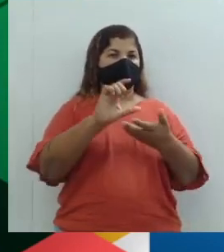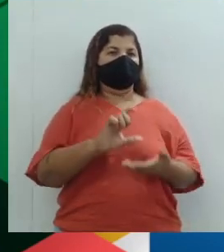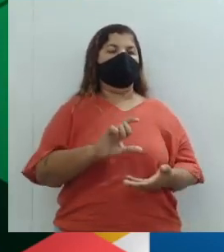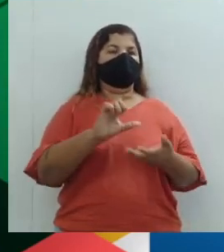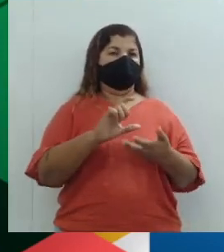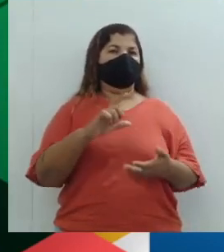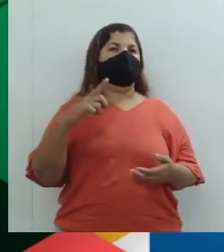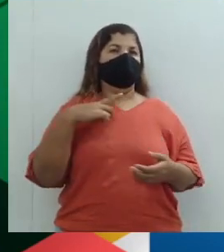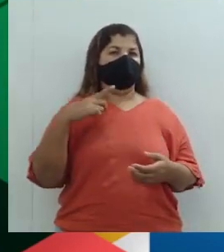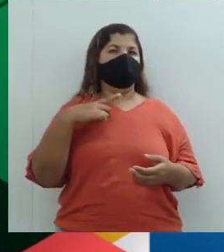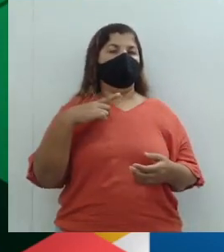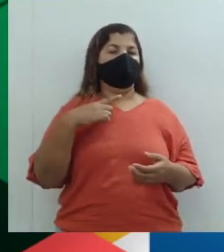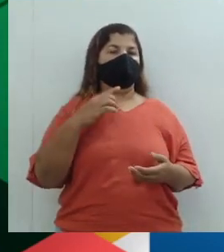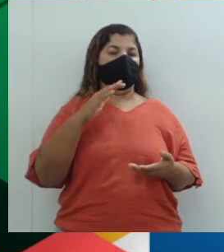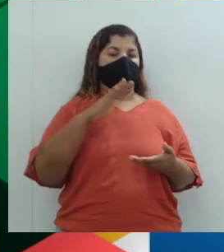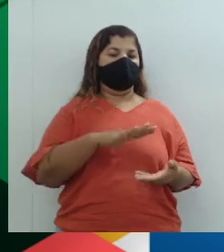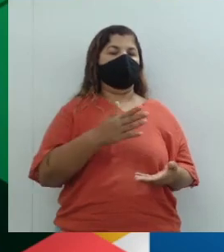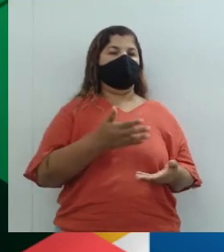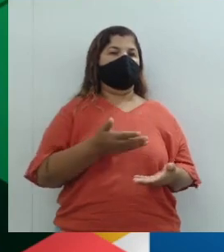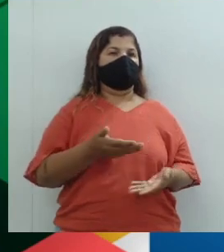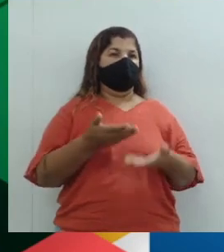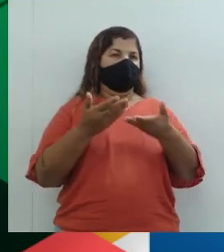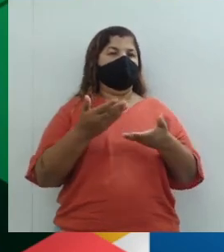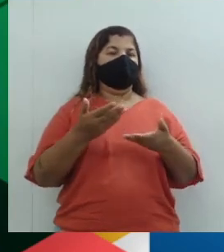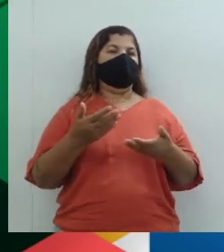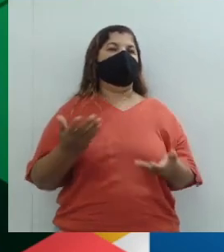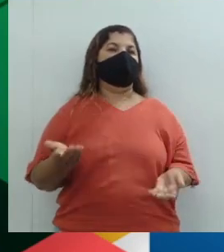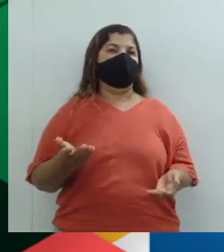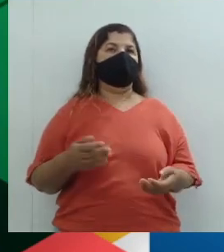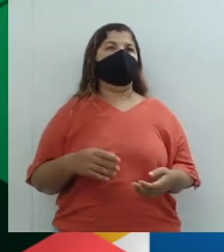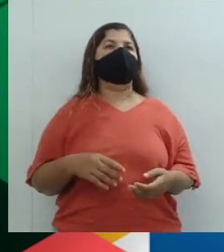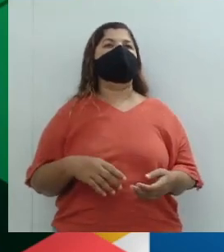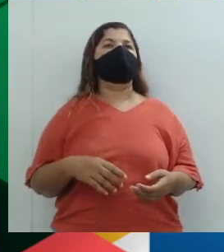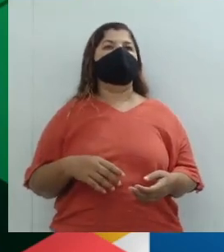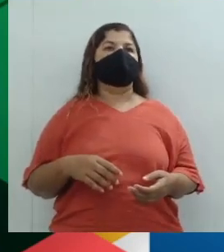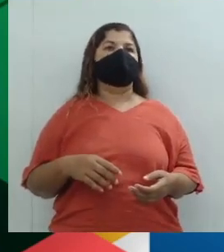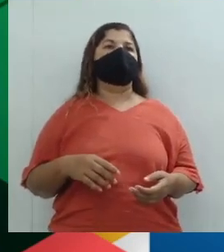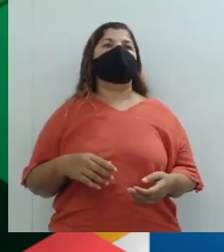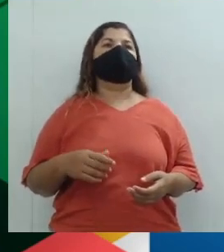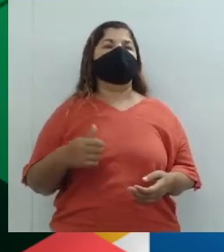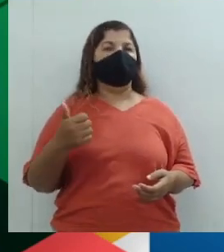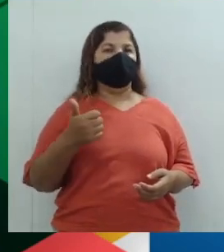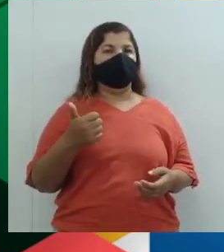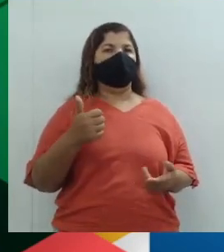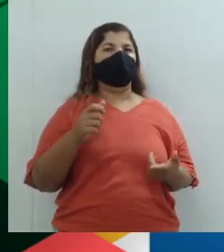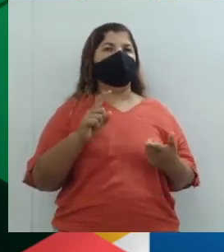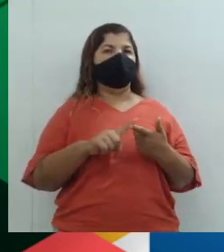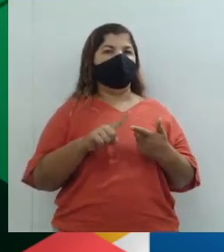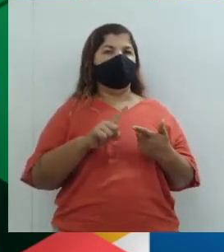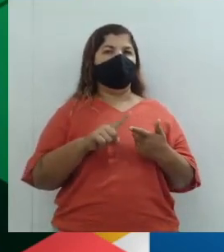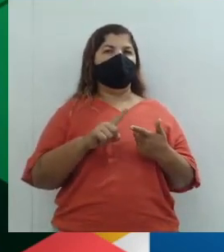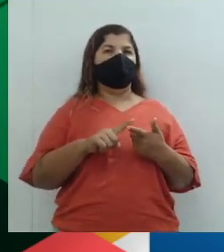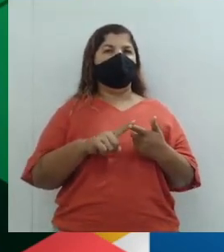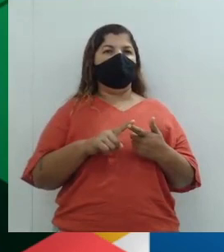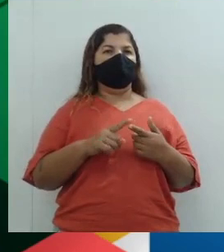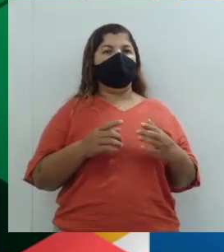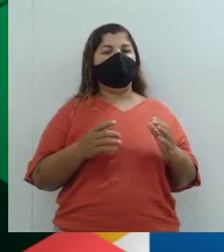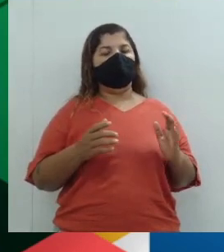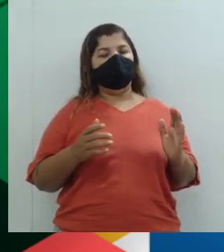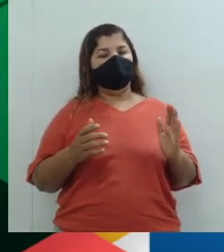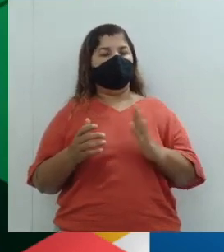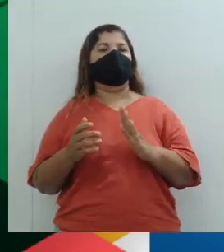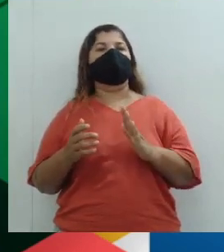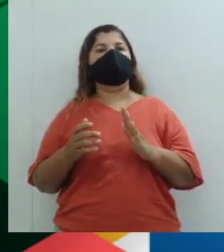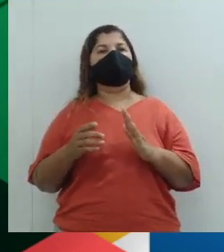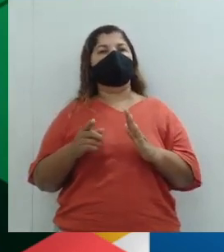que são em corpos diferentes. Então, no meu caixote 1 aí também, vou ter a força F que aplica, em contrapartida, ele aplica uma força na